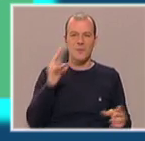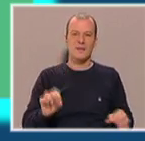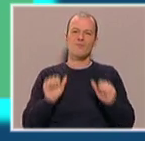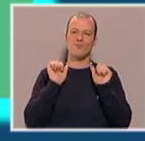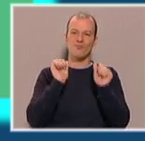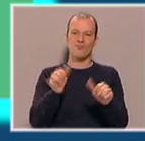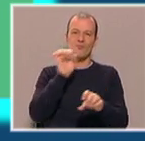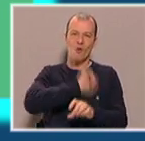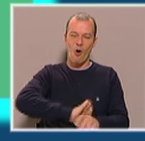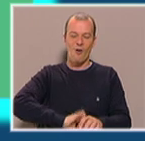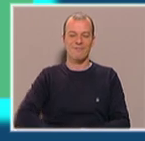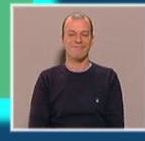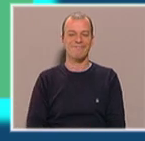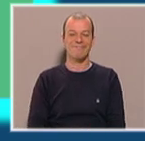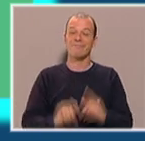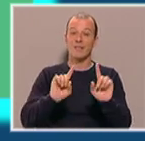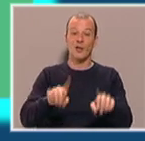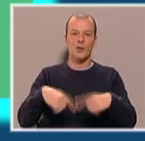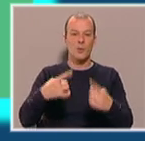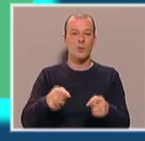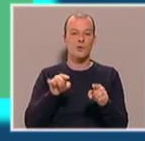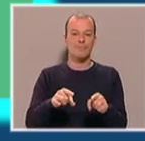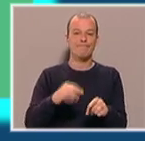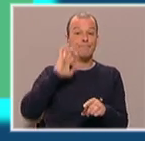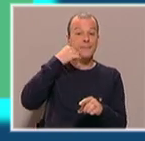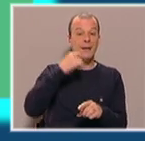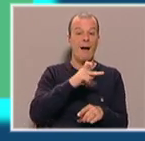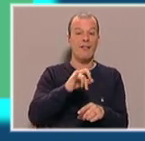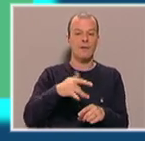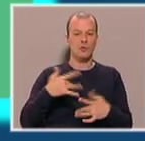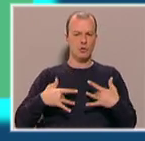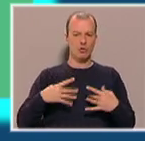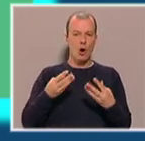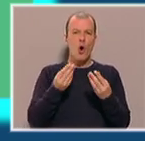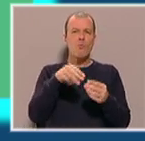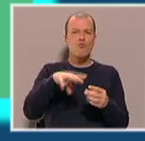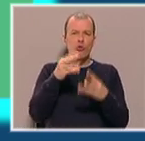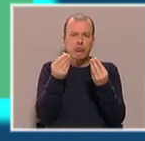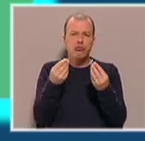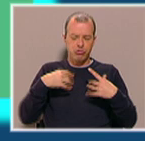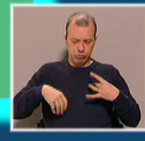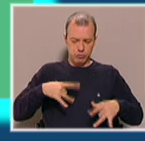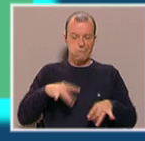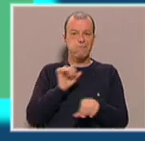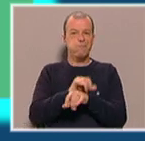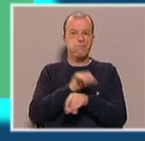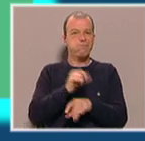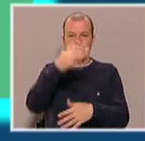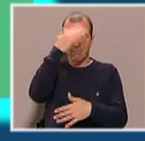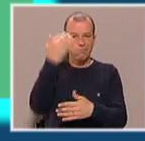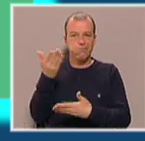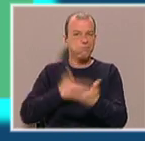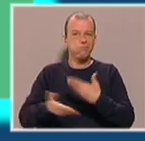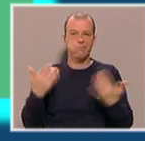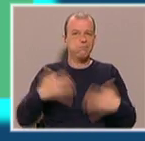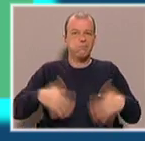Certo. Depois temos afeto aos alvéolos pulmonares, que ficam cheios de muco, dificultando as trocas gasosas. Temos, mais uma